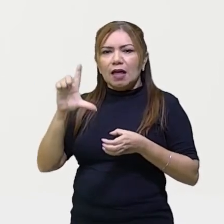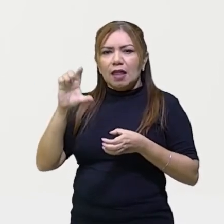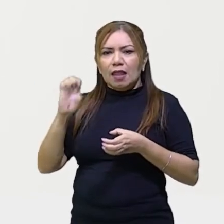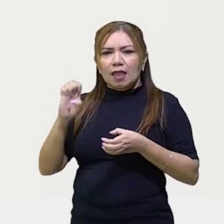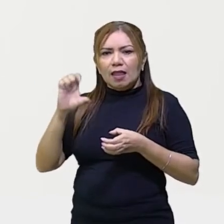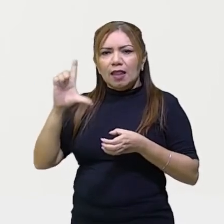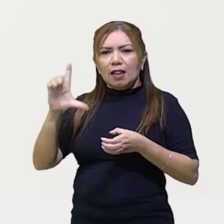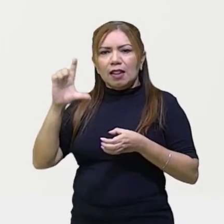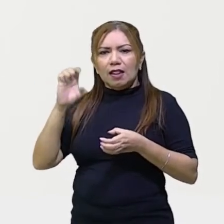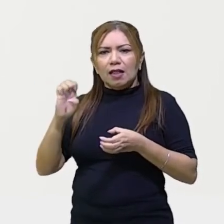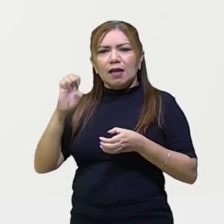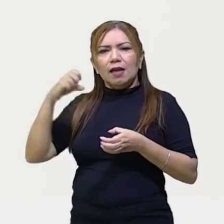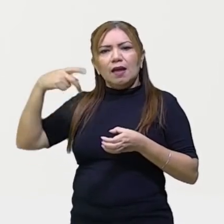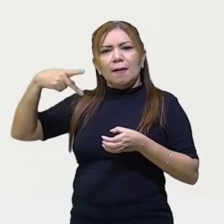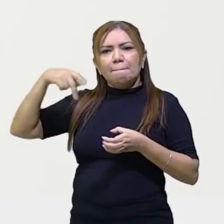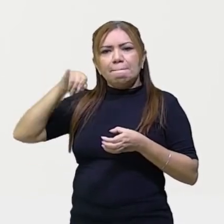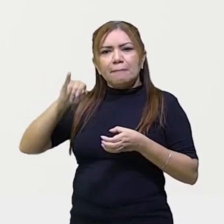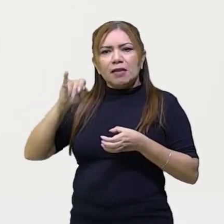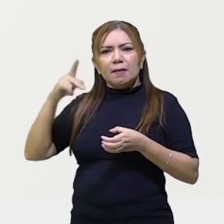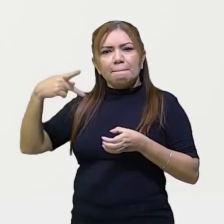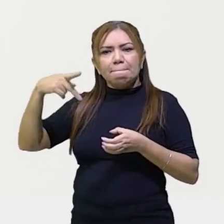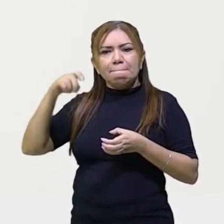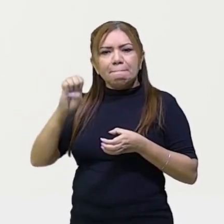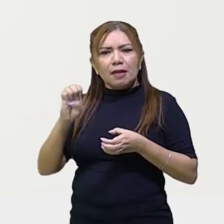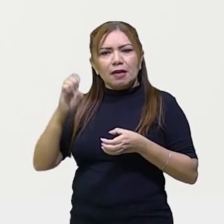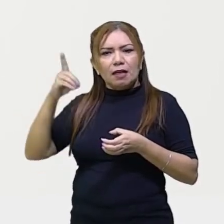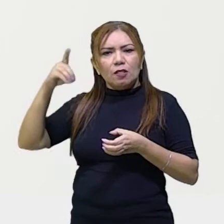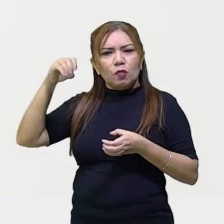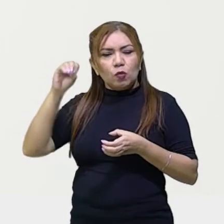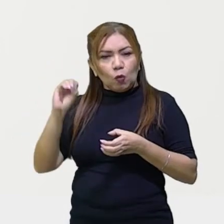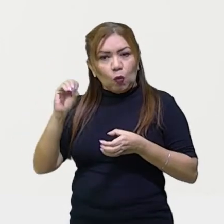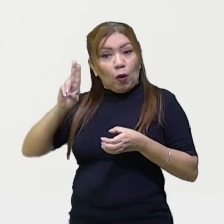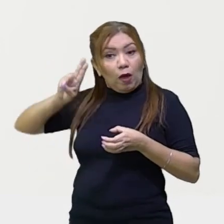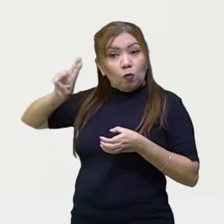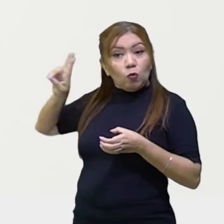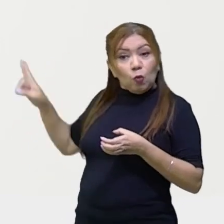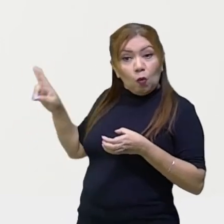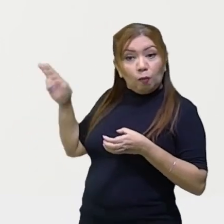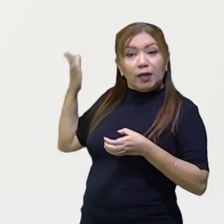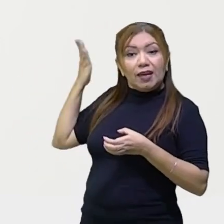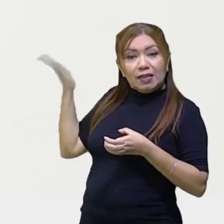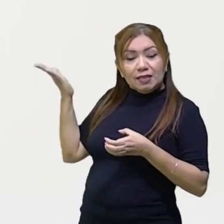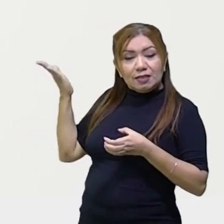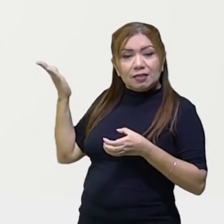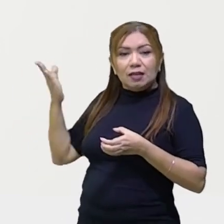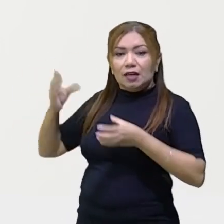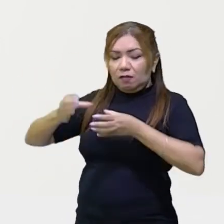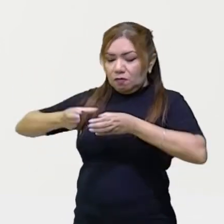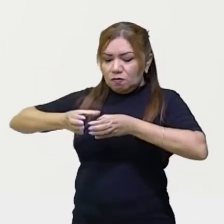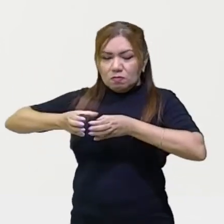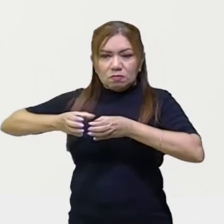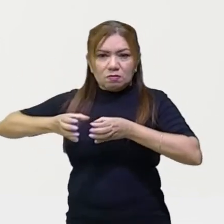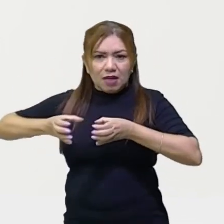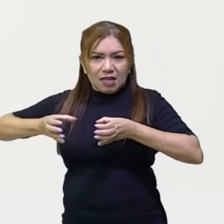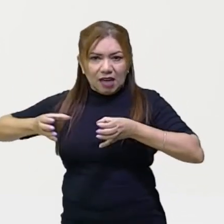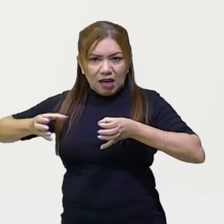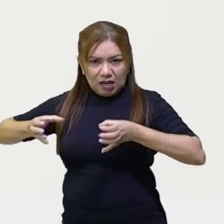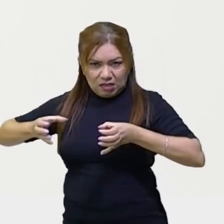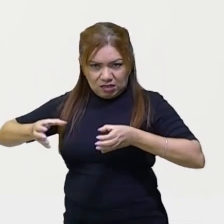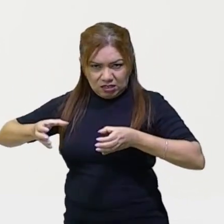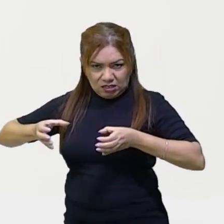atende e eu vou marcar aqui e olha só as superfícies aqui que foram surgindo